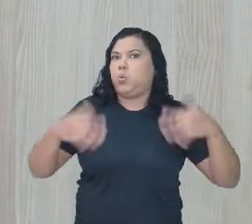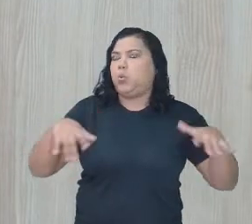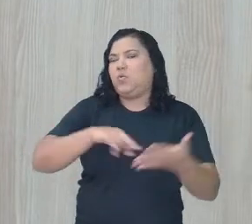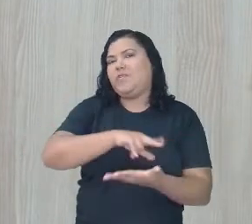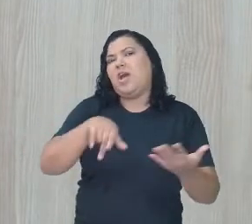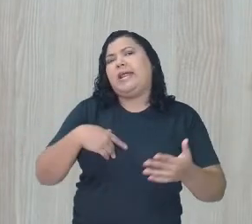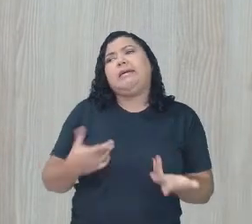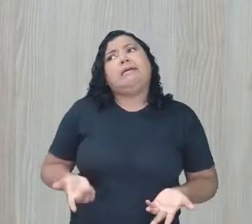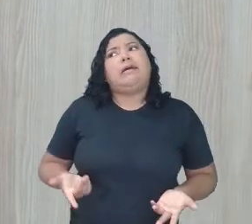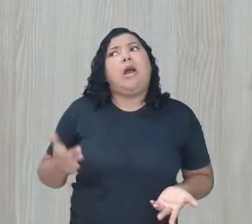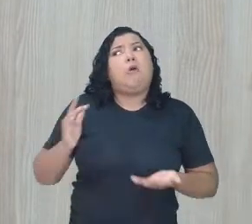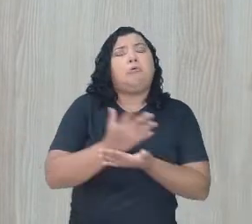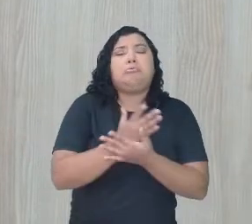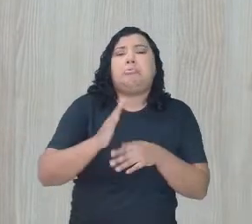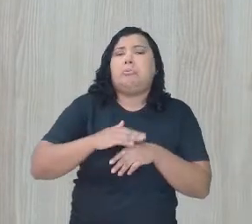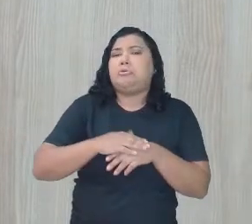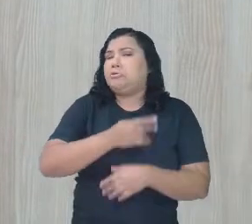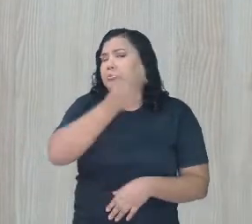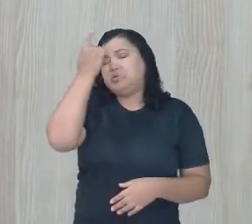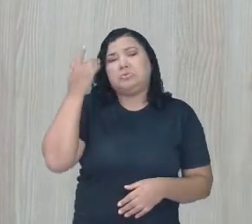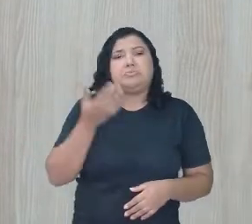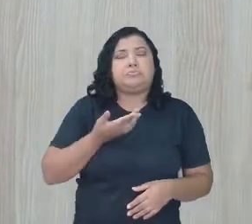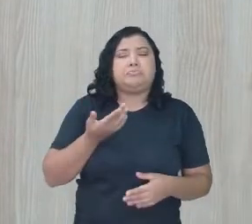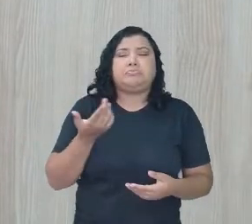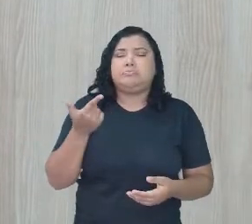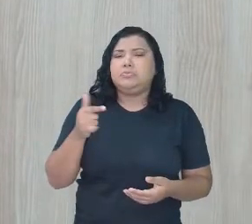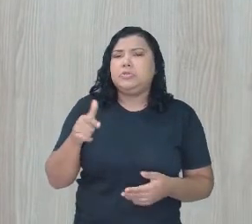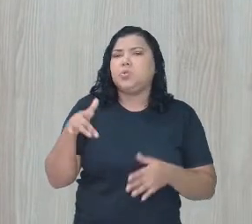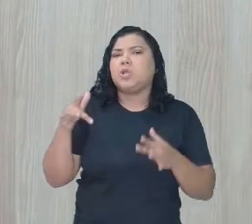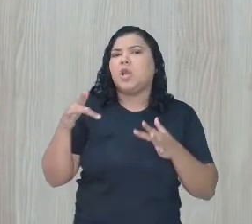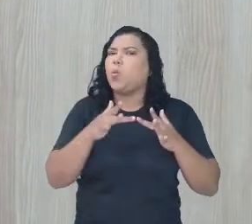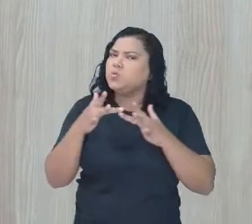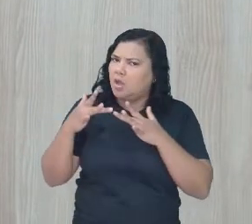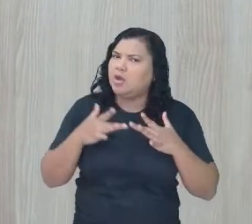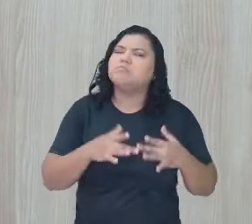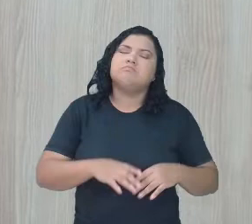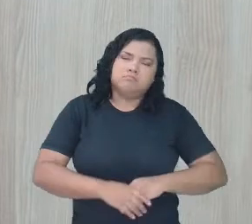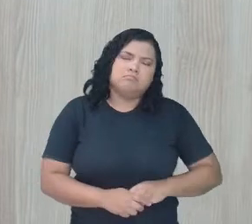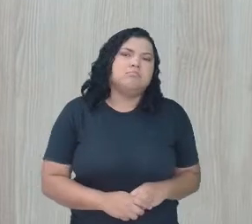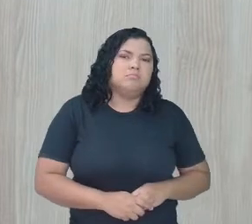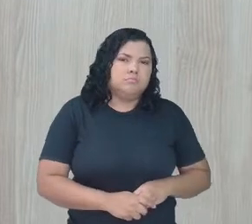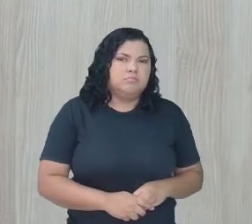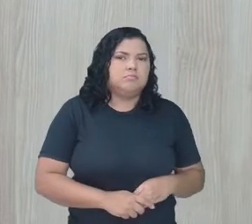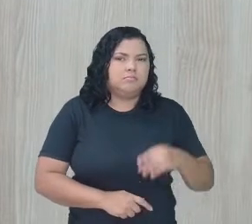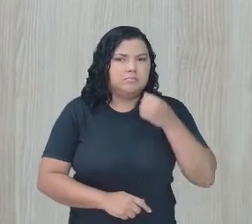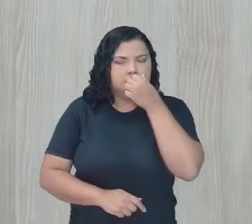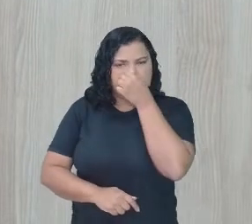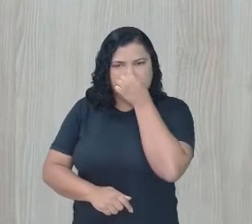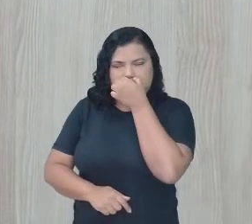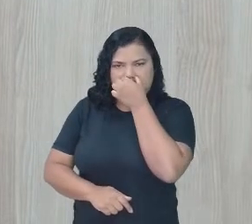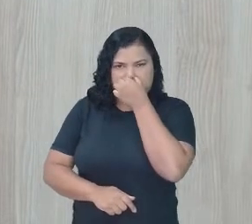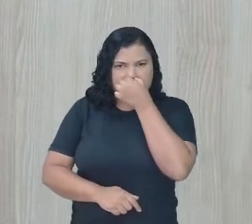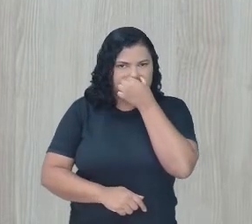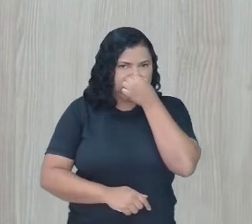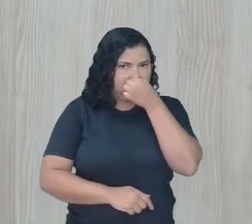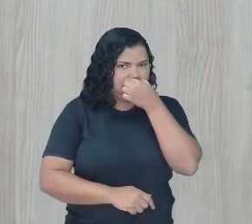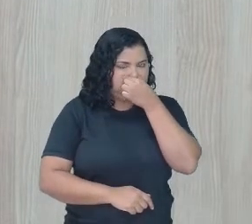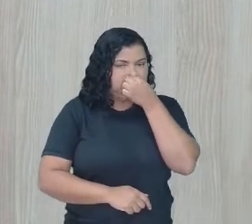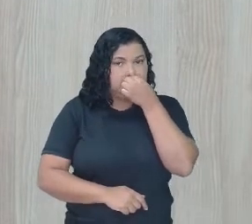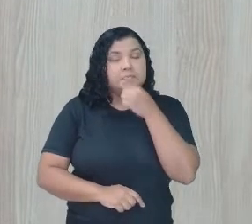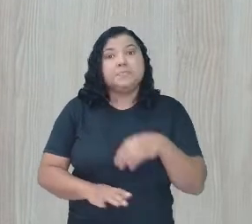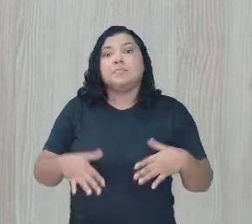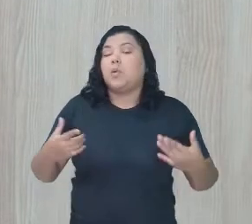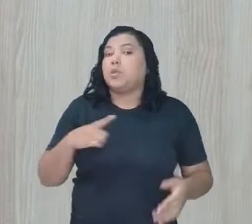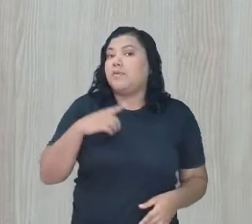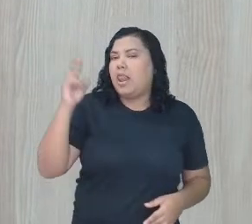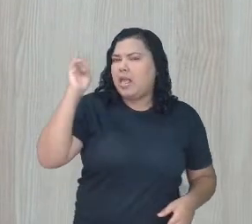nem sempre você tem contato se não consumir notícias, jornais e várias mídias digitais. Eu